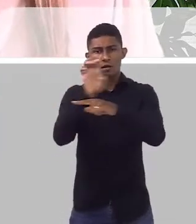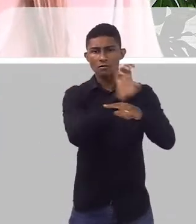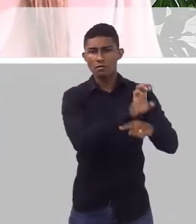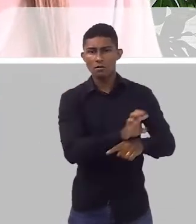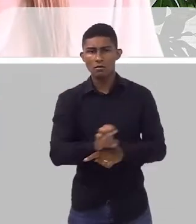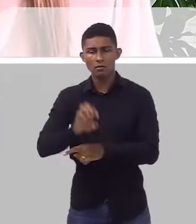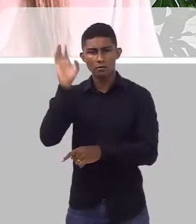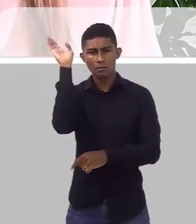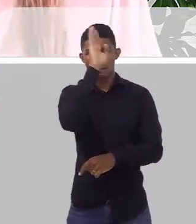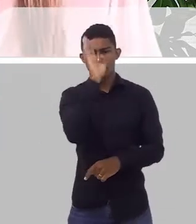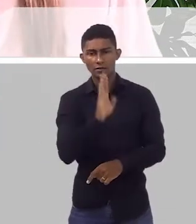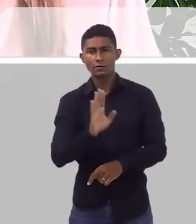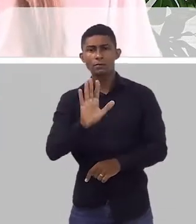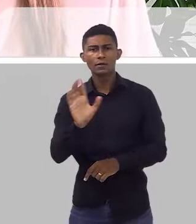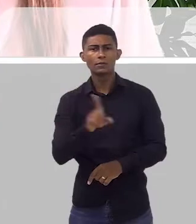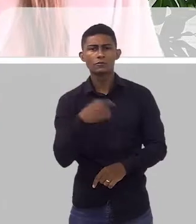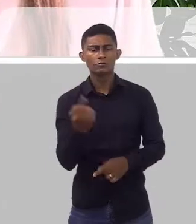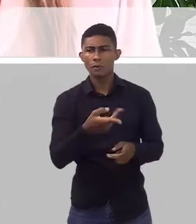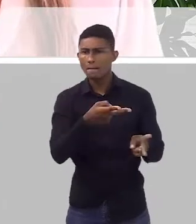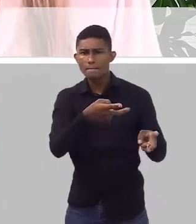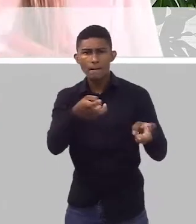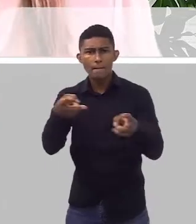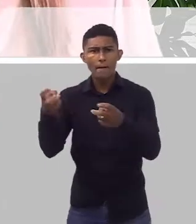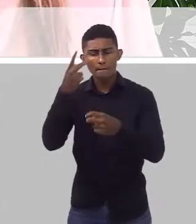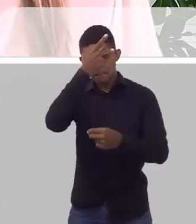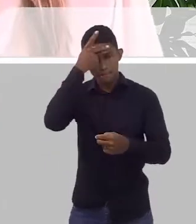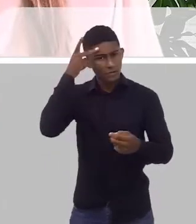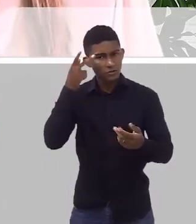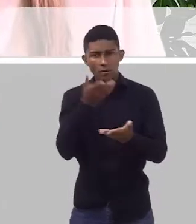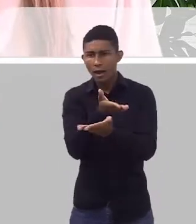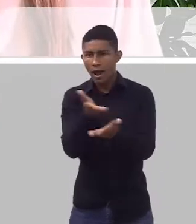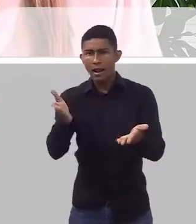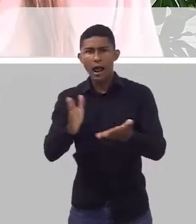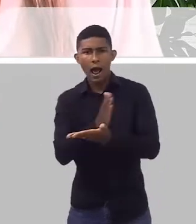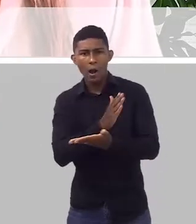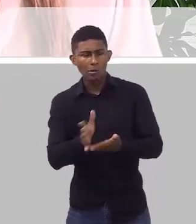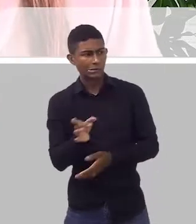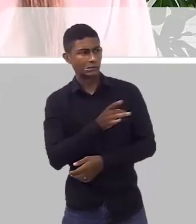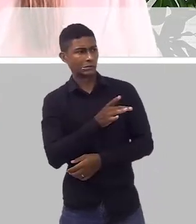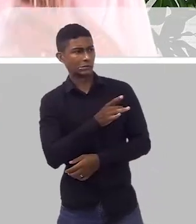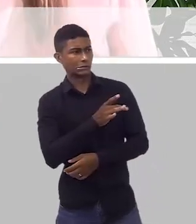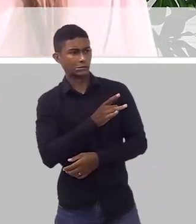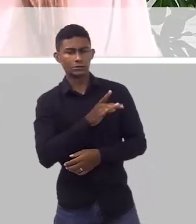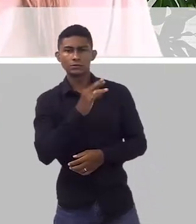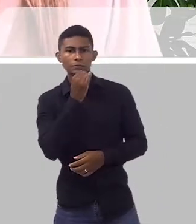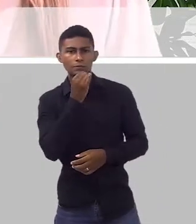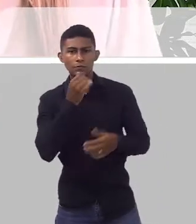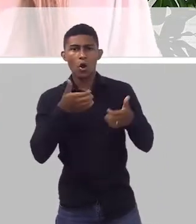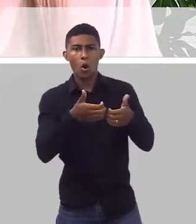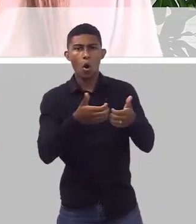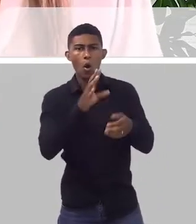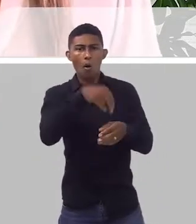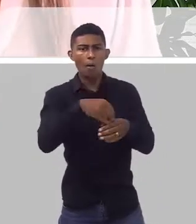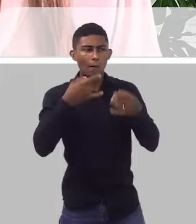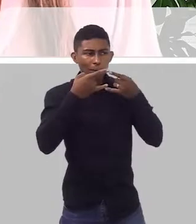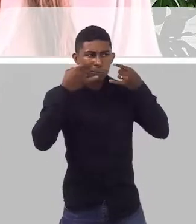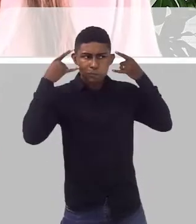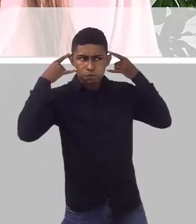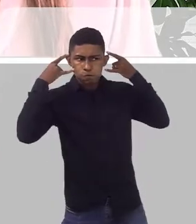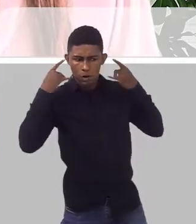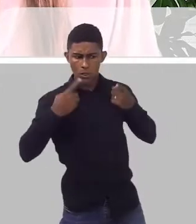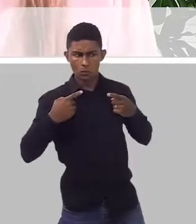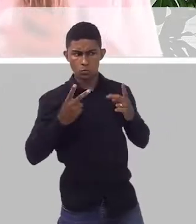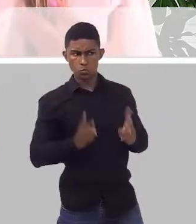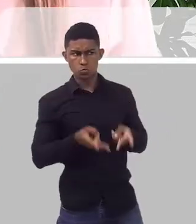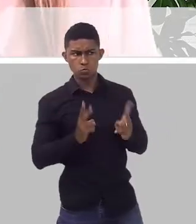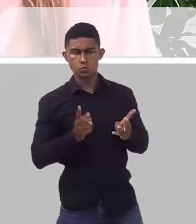que algumas pessoas têm receio de tirar a proteção, principalmente nos transportes públicos. Eu queria saber se nós